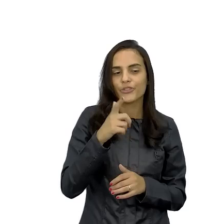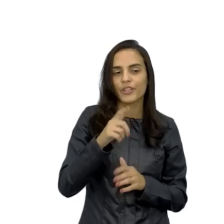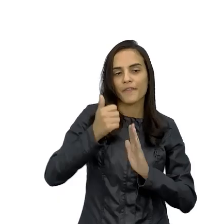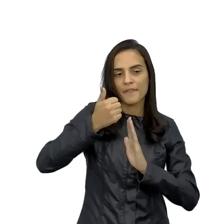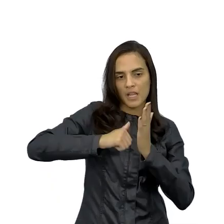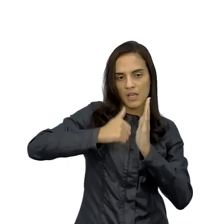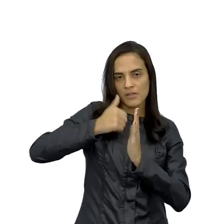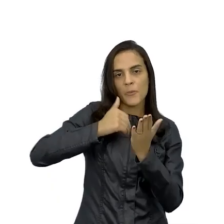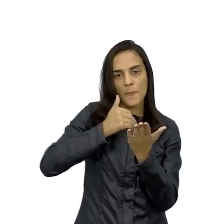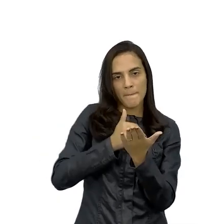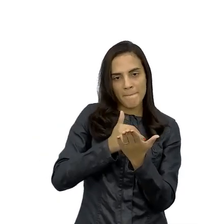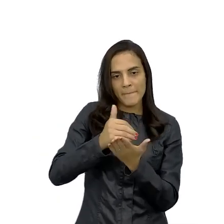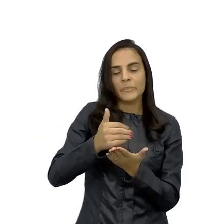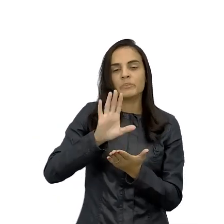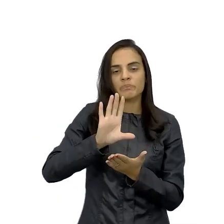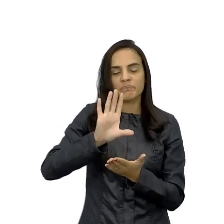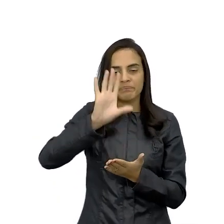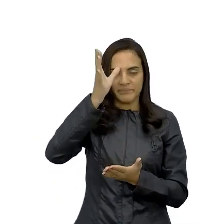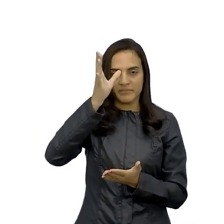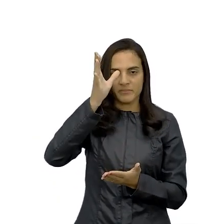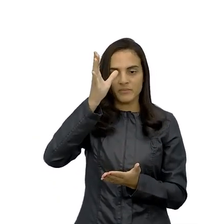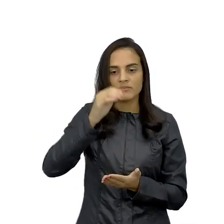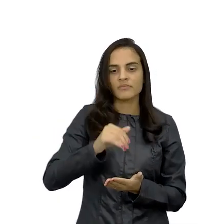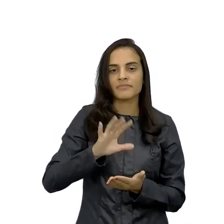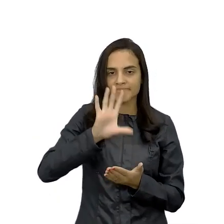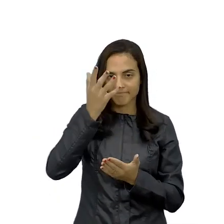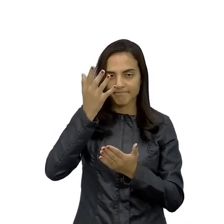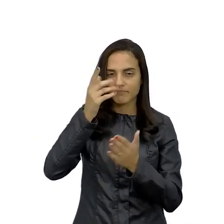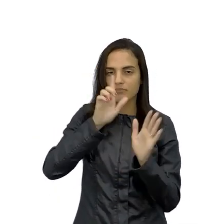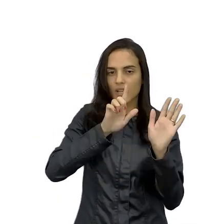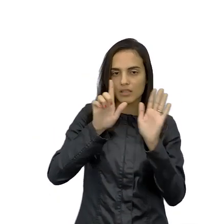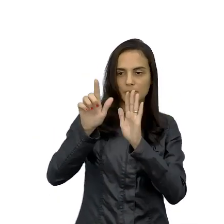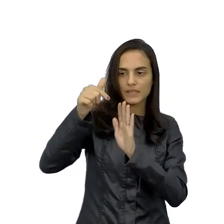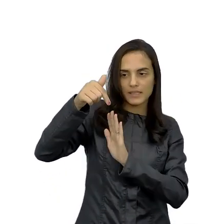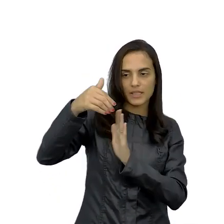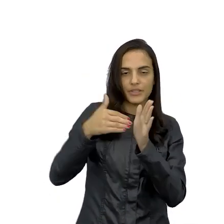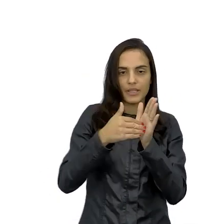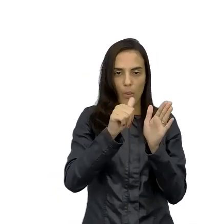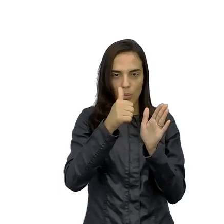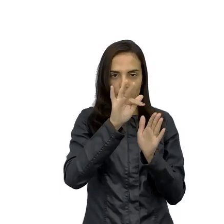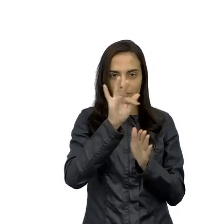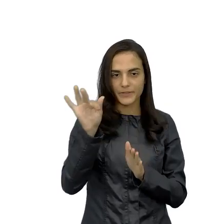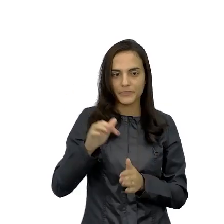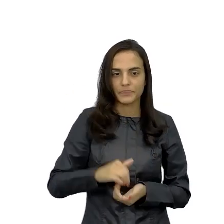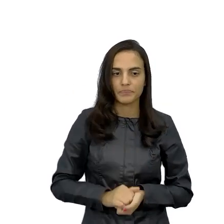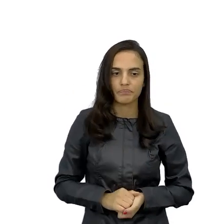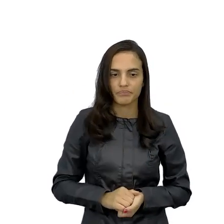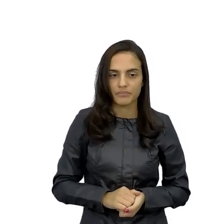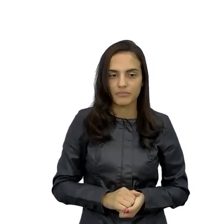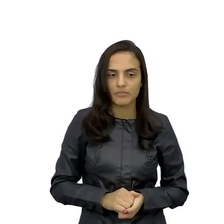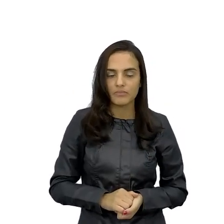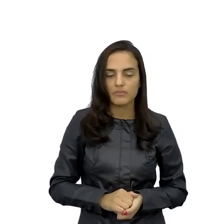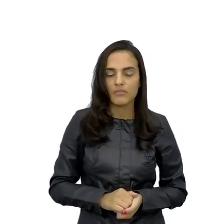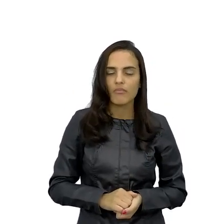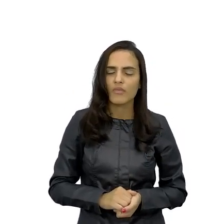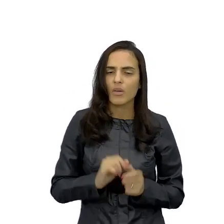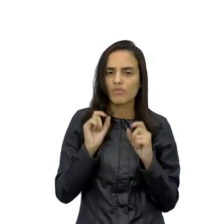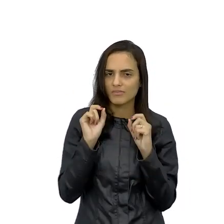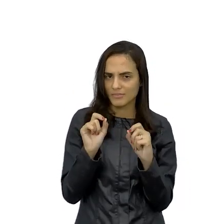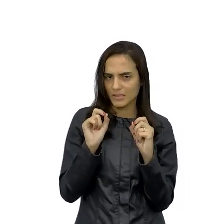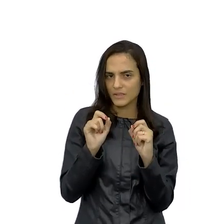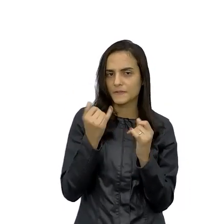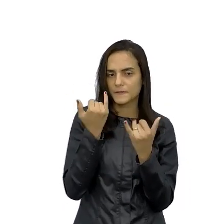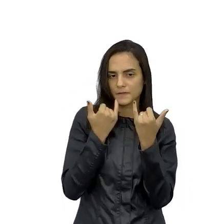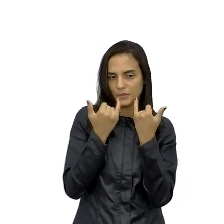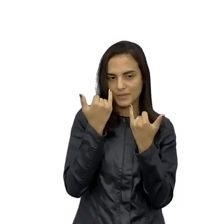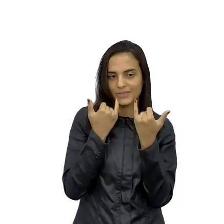que está acontecendo aí, aconteceu na semana de 7 a 11 de fevereiro. Elas são informações,